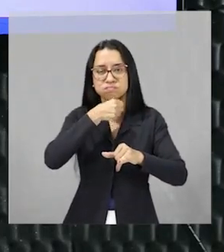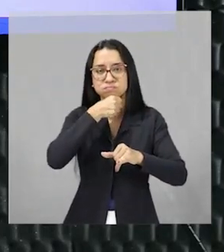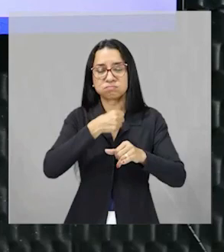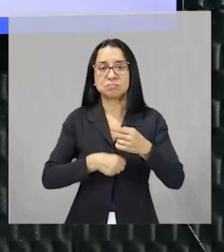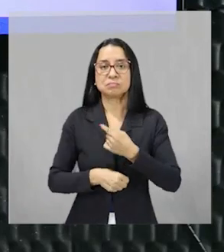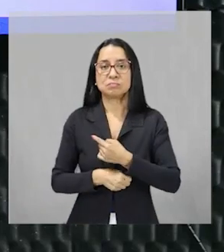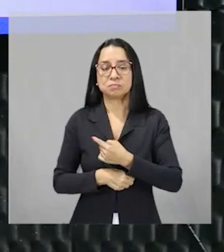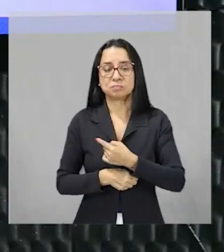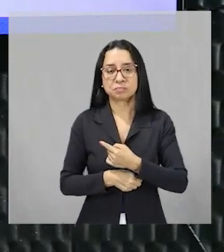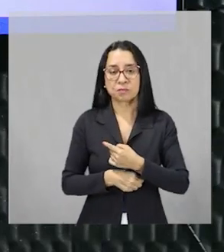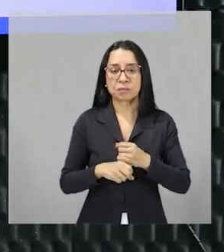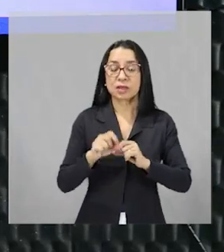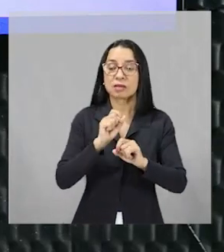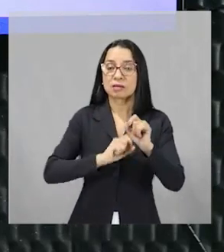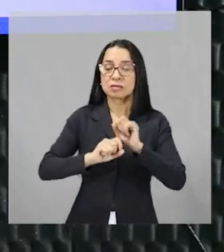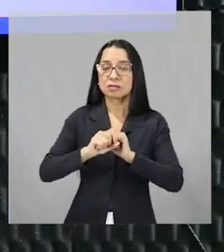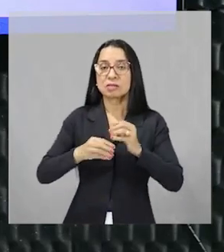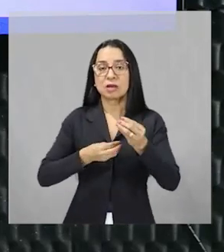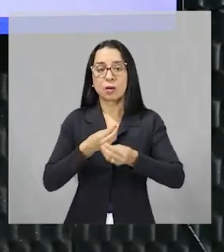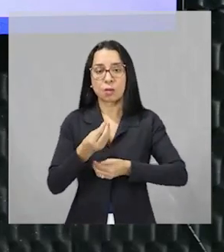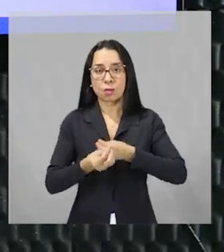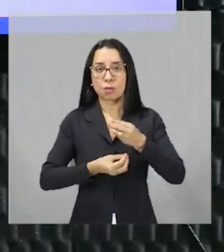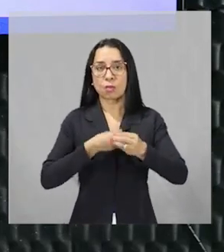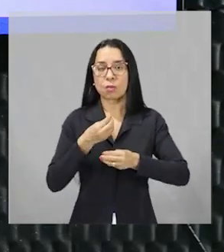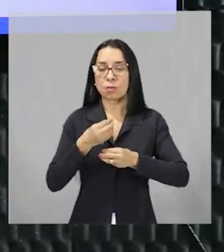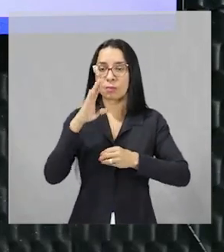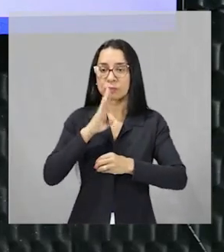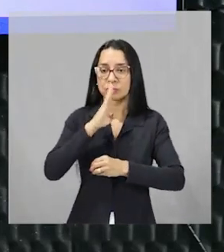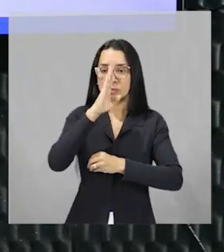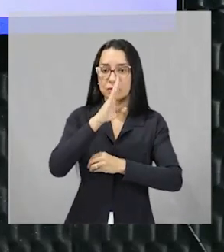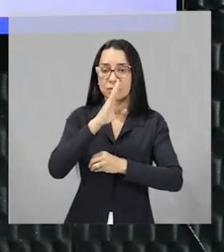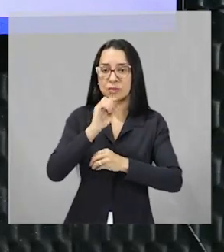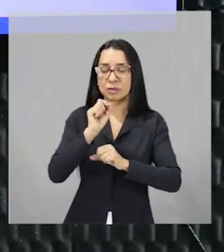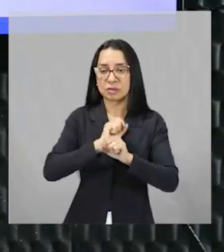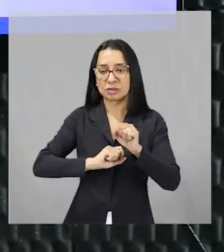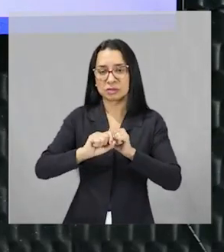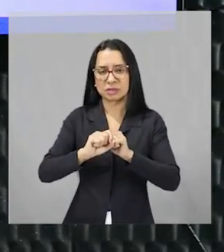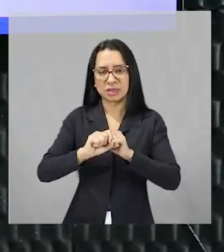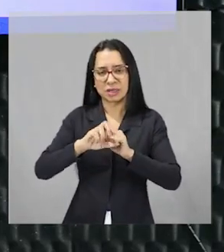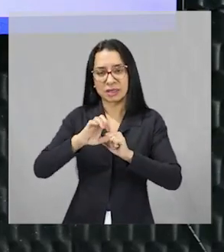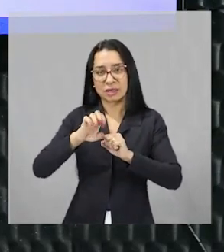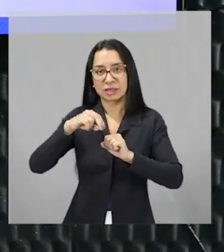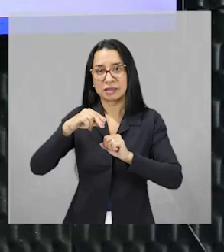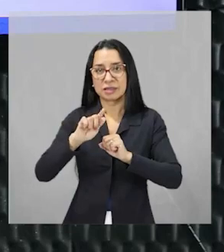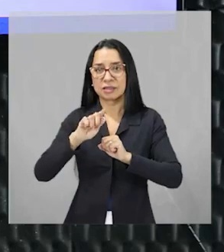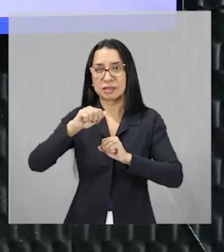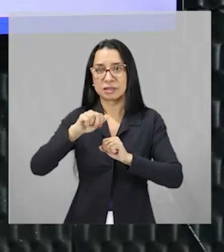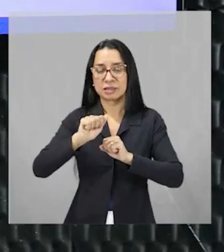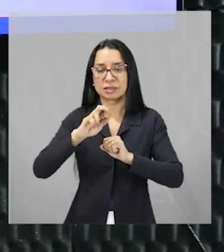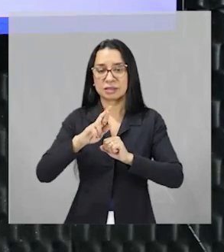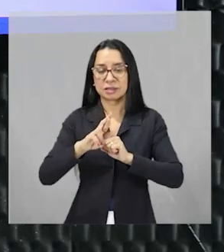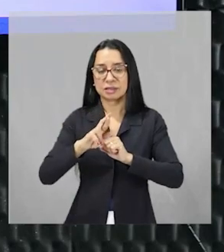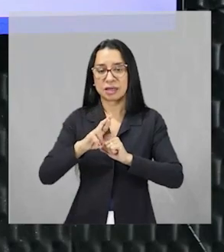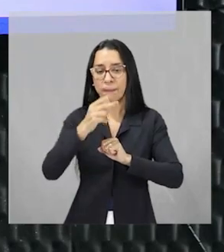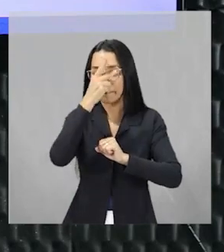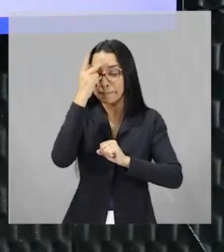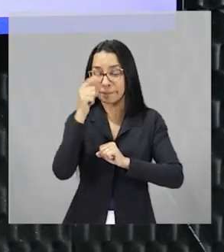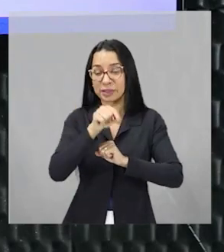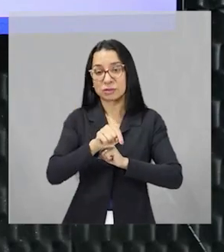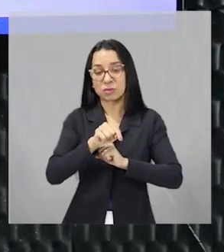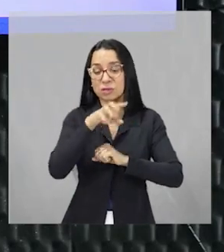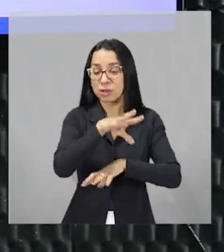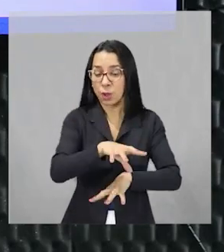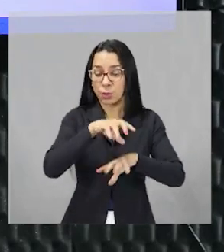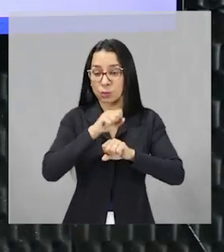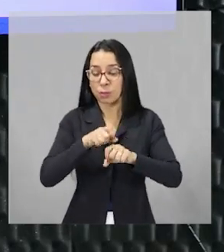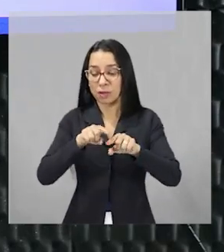aparência de velho. Isso era uma forma, galera, tá certo? De principalmente enganar pequenos produtores, tá certo? E tomar as suas terras, dizendo que,